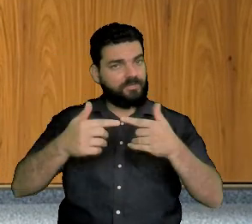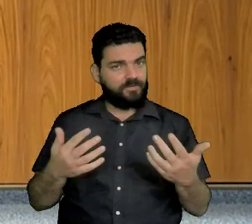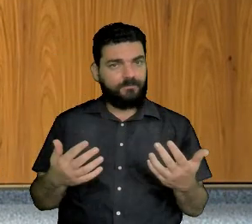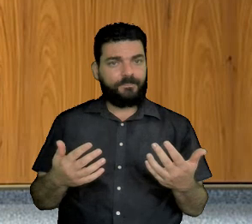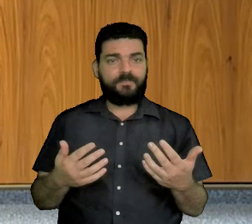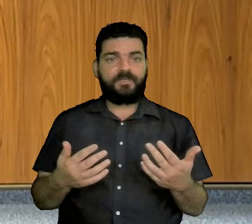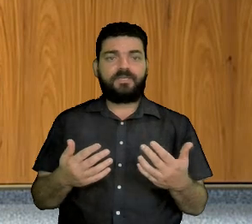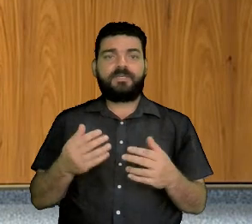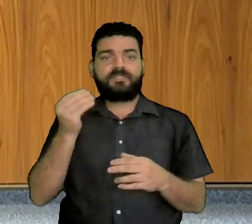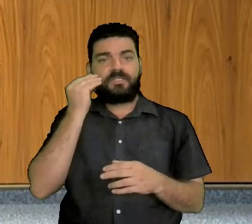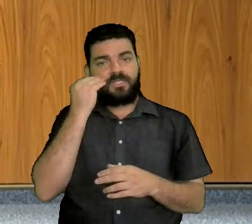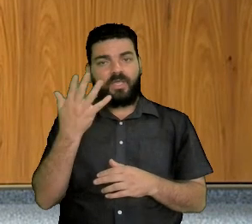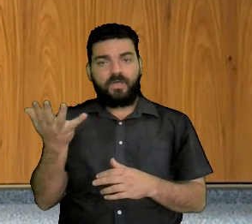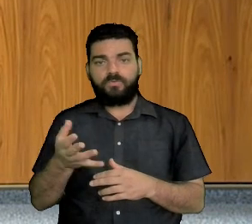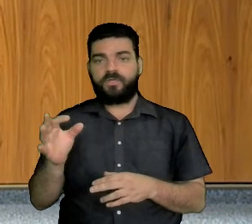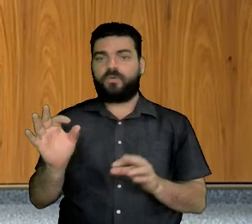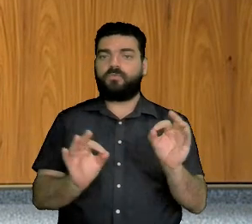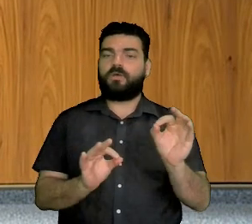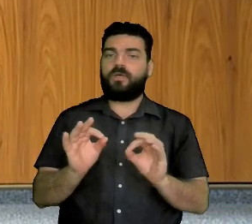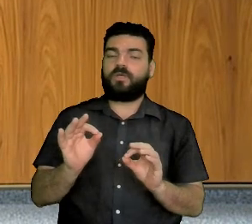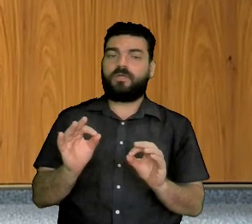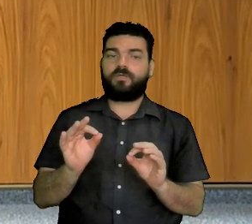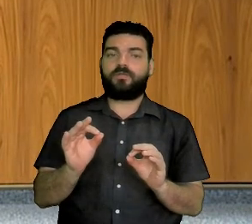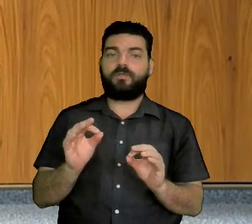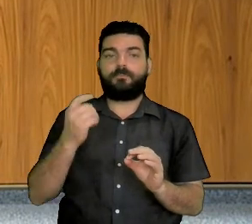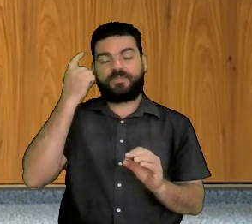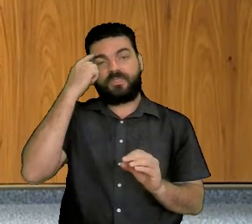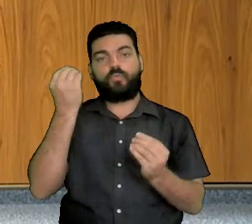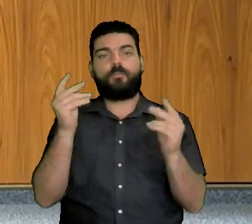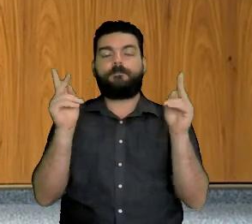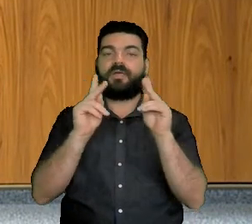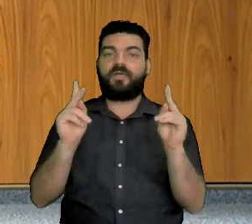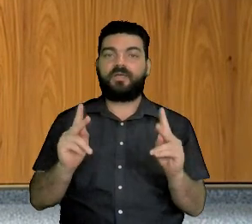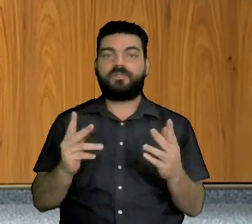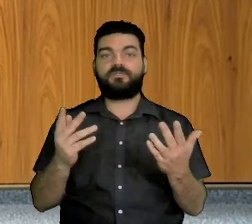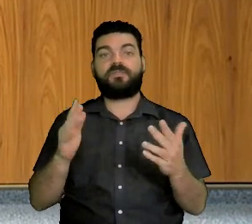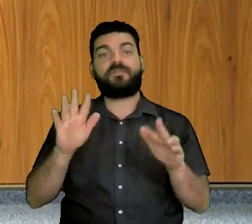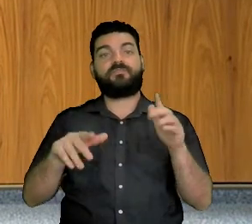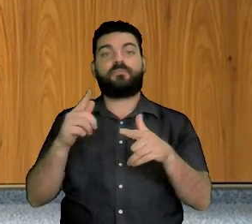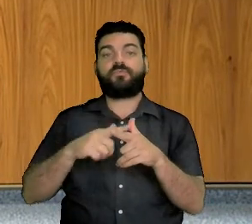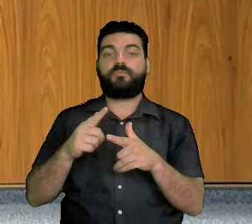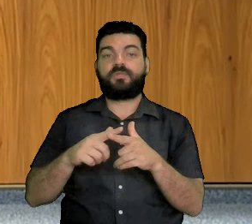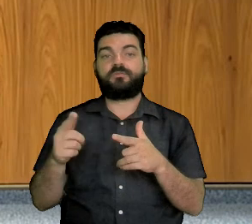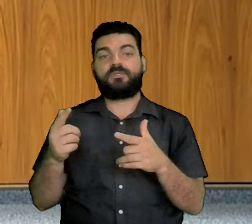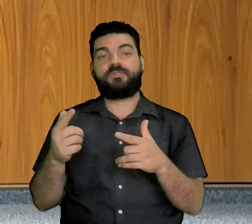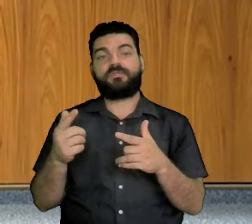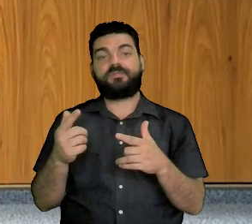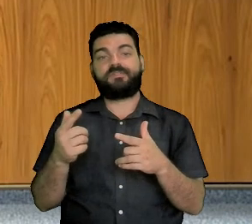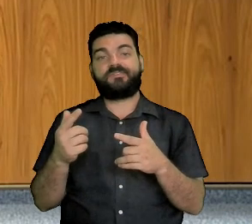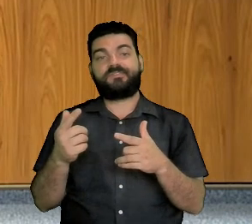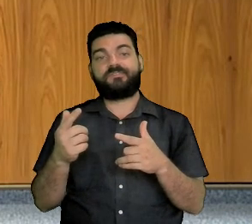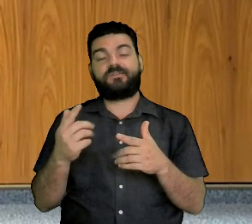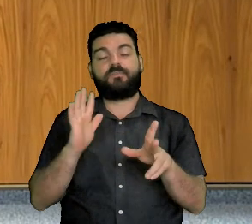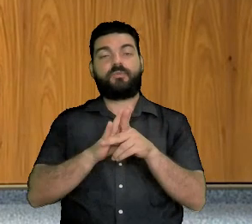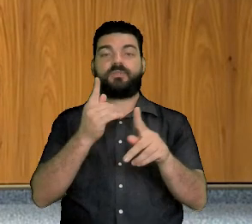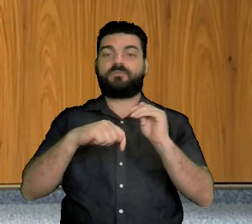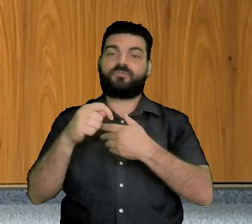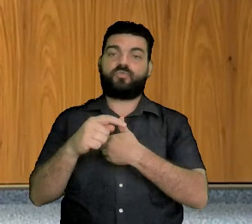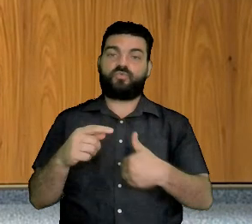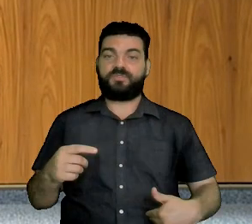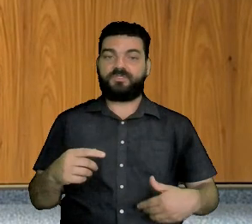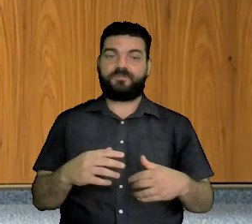se tentar resolver consensualmente problemas que chegam até a administração